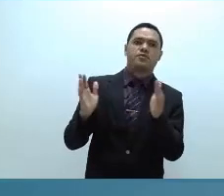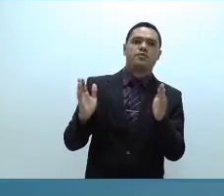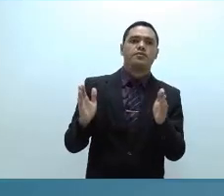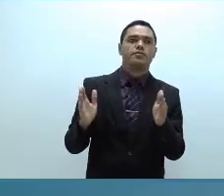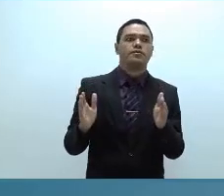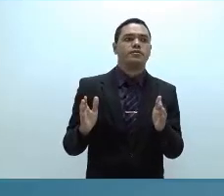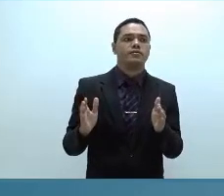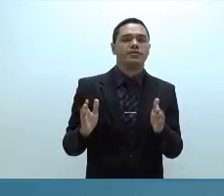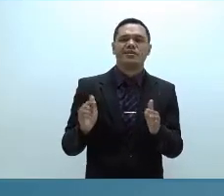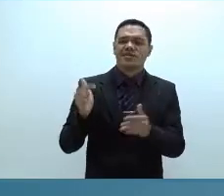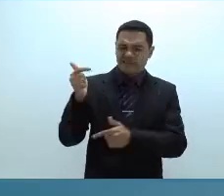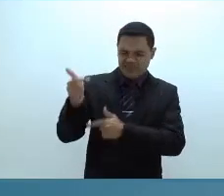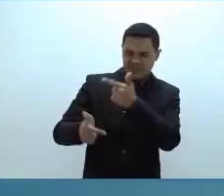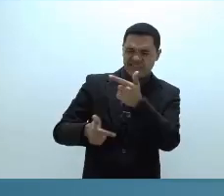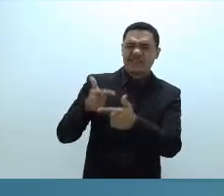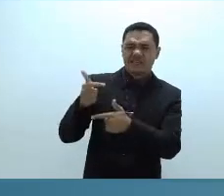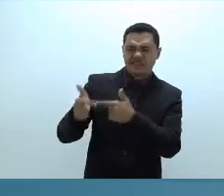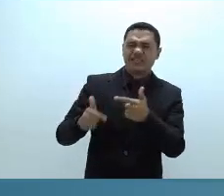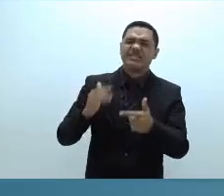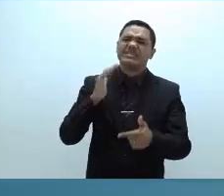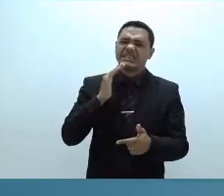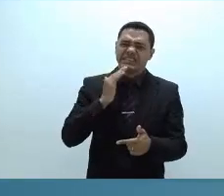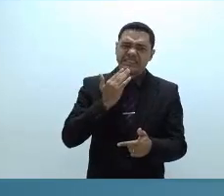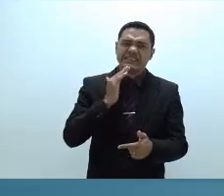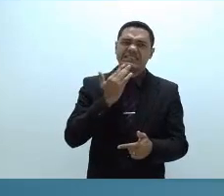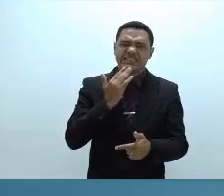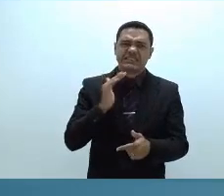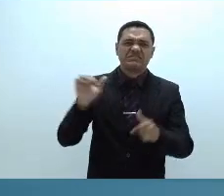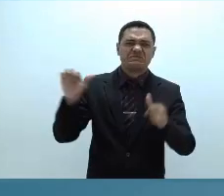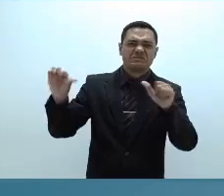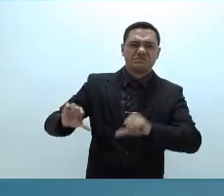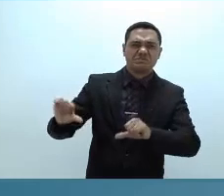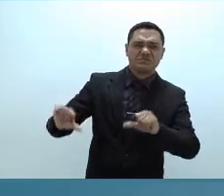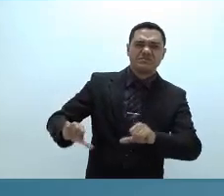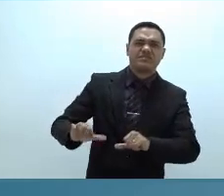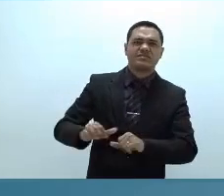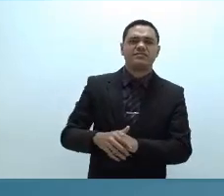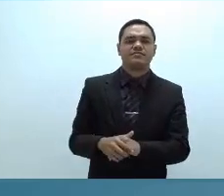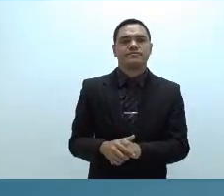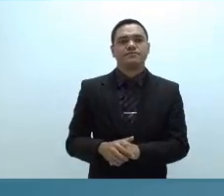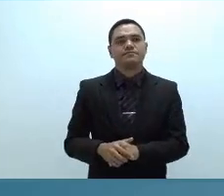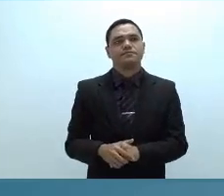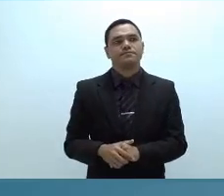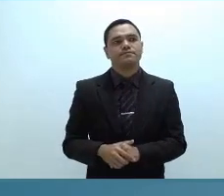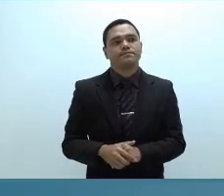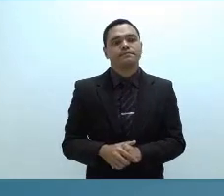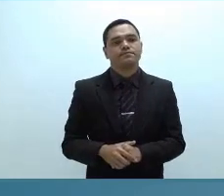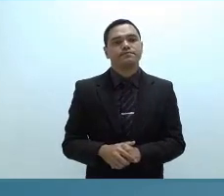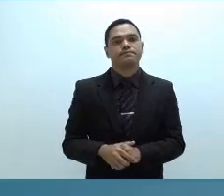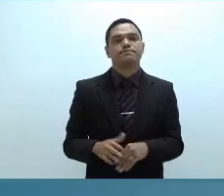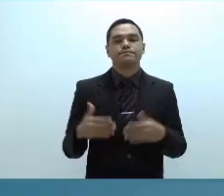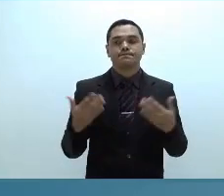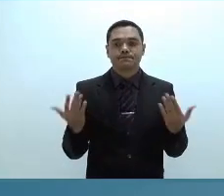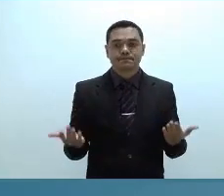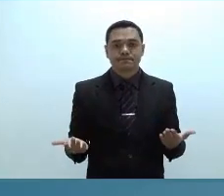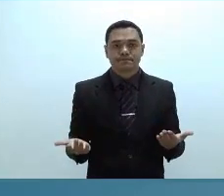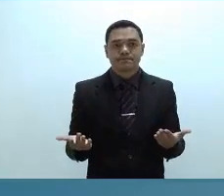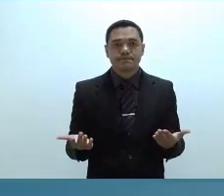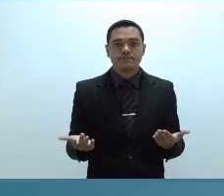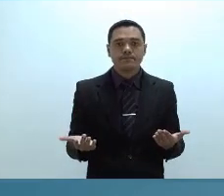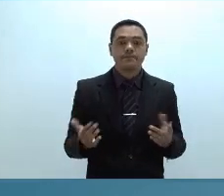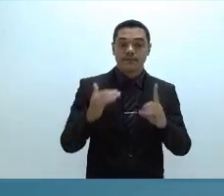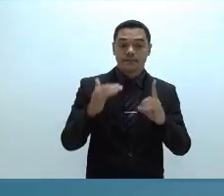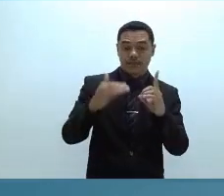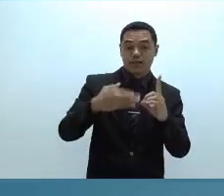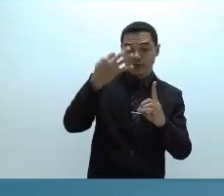Na origem, a manifestação da concessão é de origem do direito. Nesse caso, o